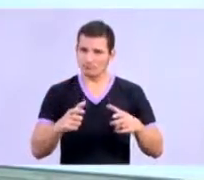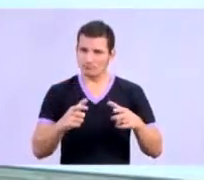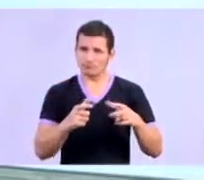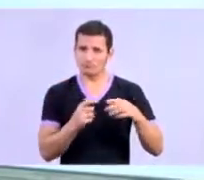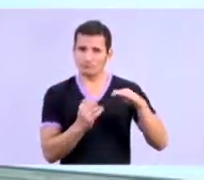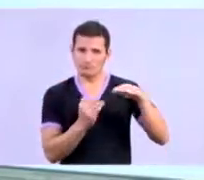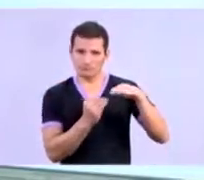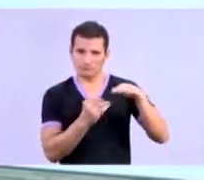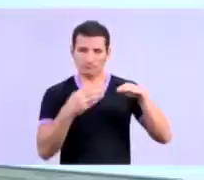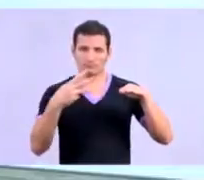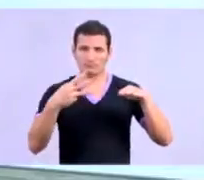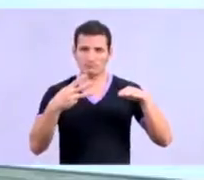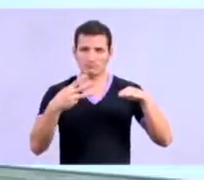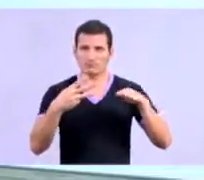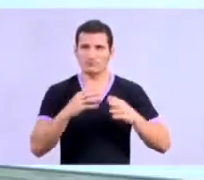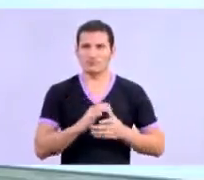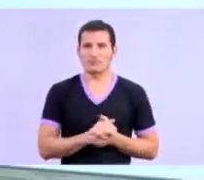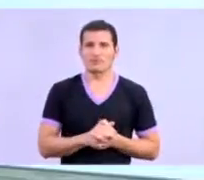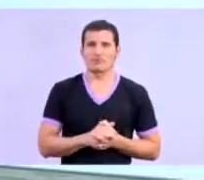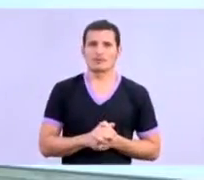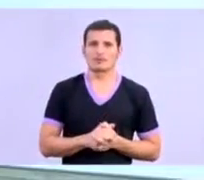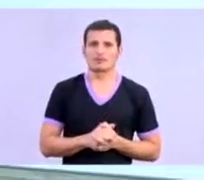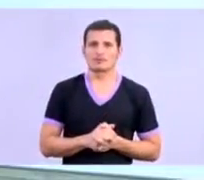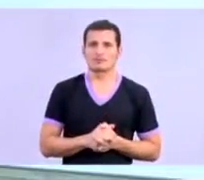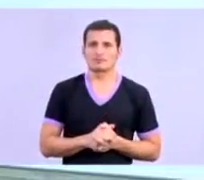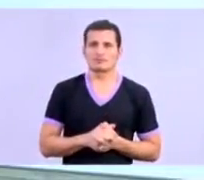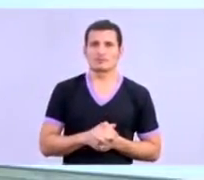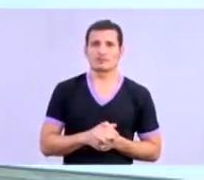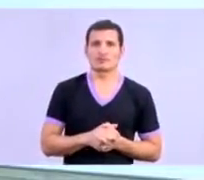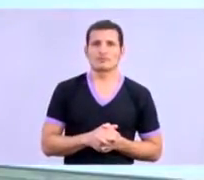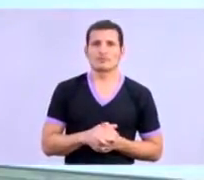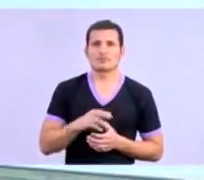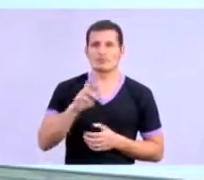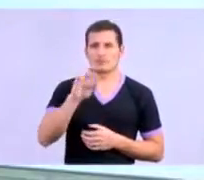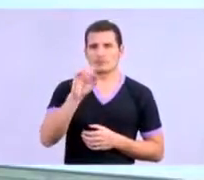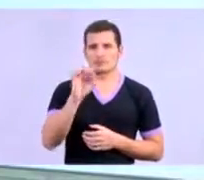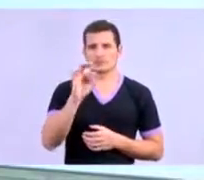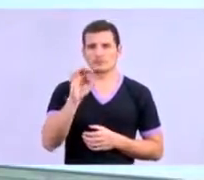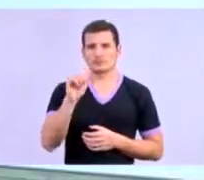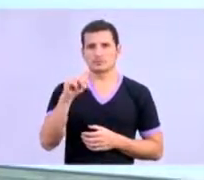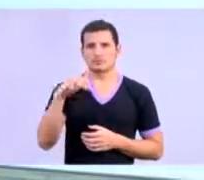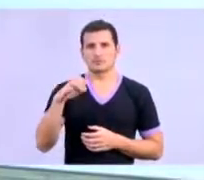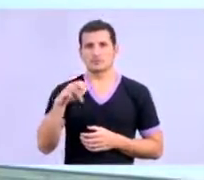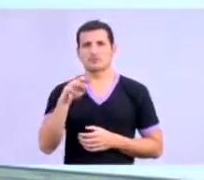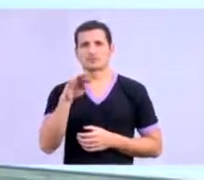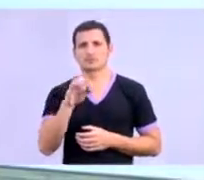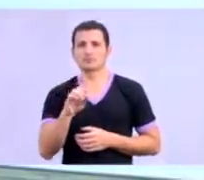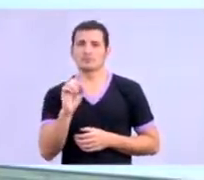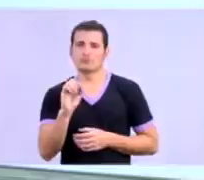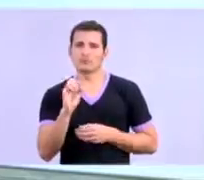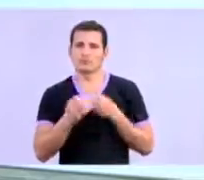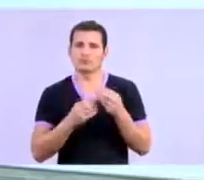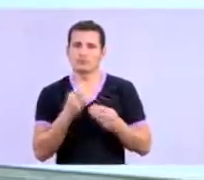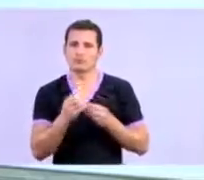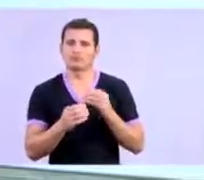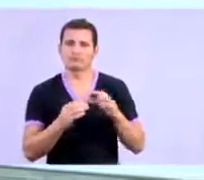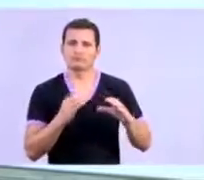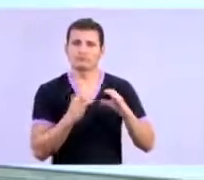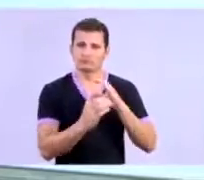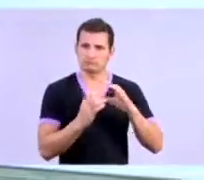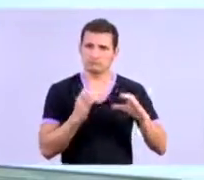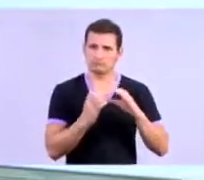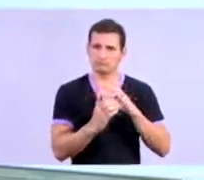3 e o roteamento tem funções aí de como entregar essa comunicação e como ligar esses